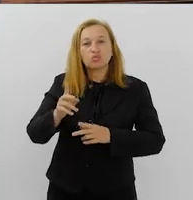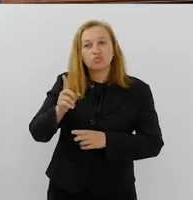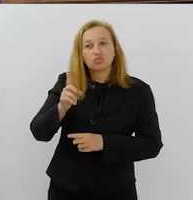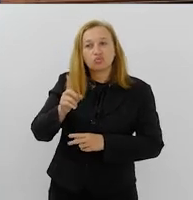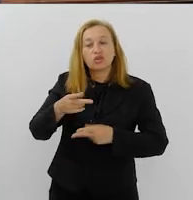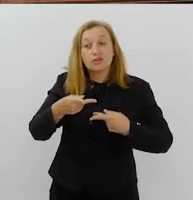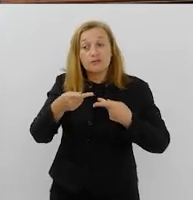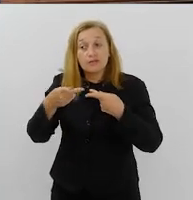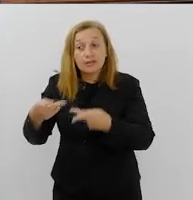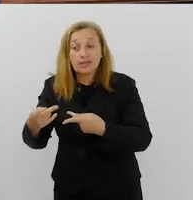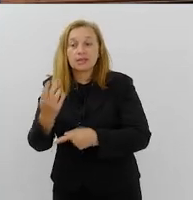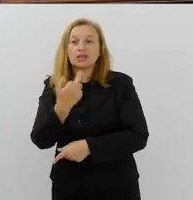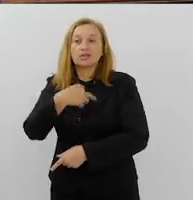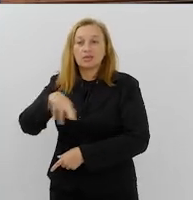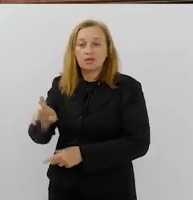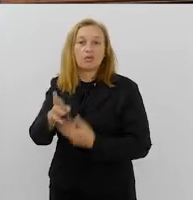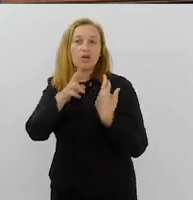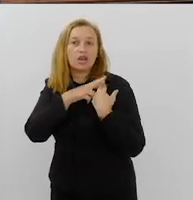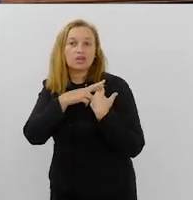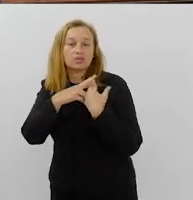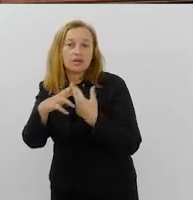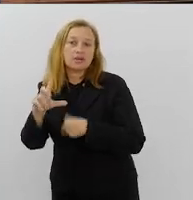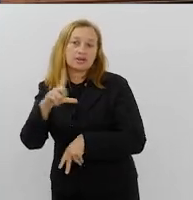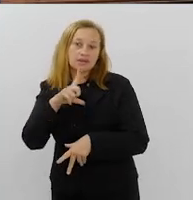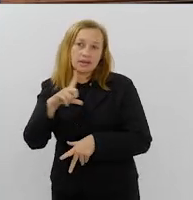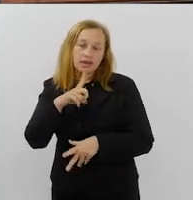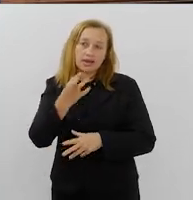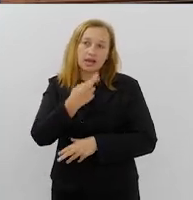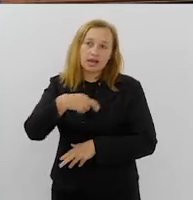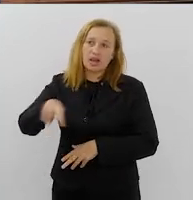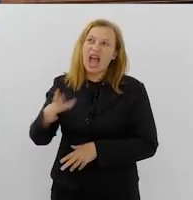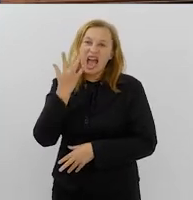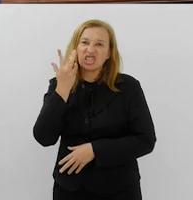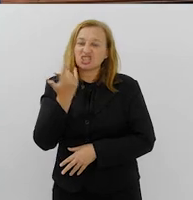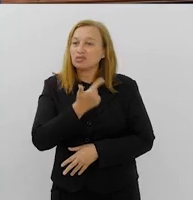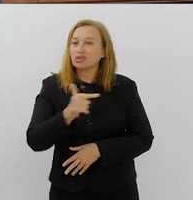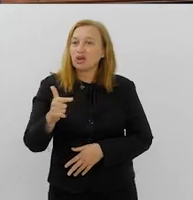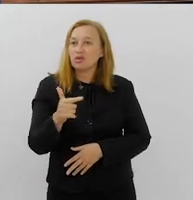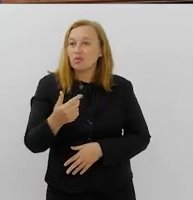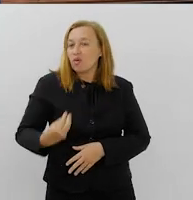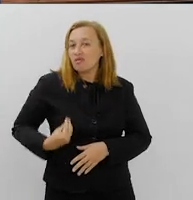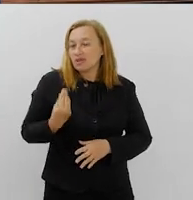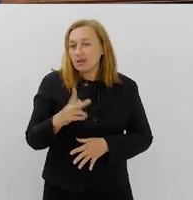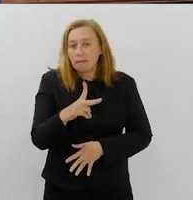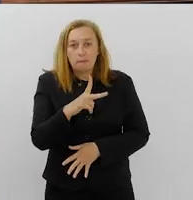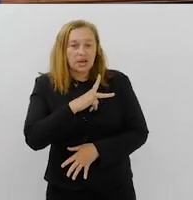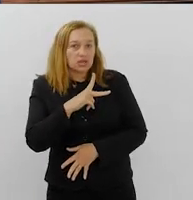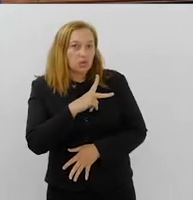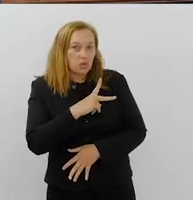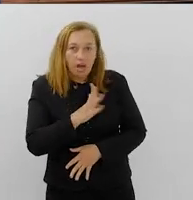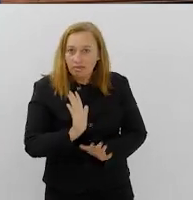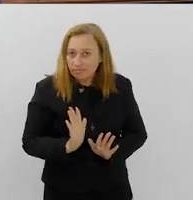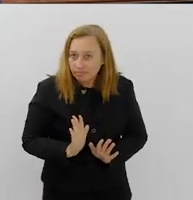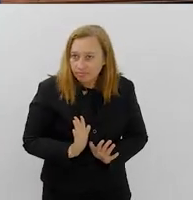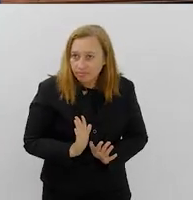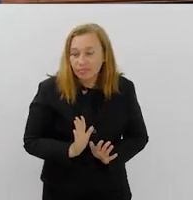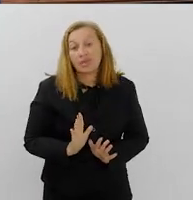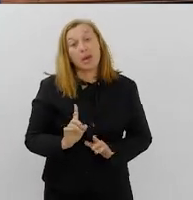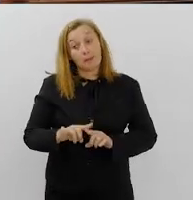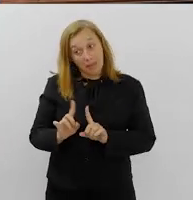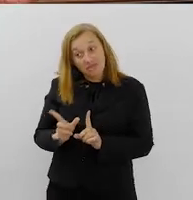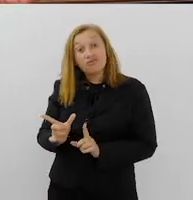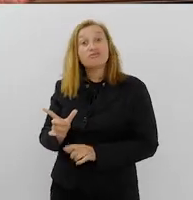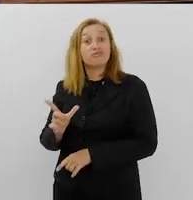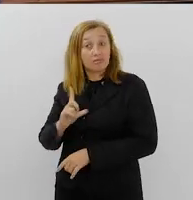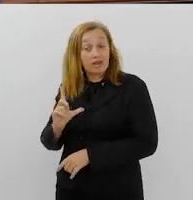frequenta a sua religião, que tem as suas responsabilidades, que ela não tem uma vida particular.